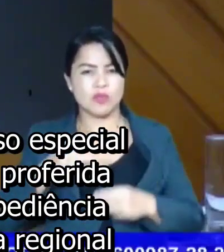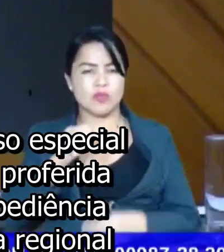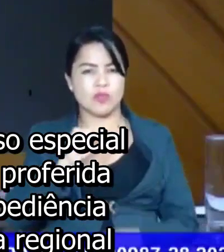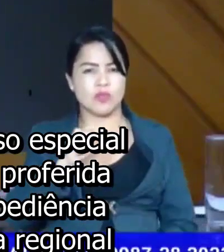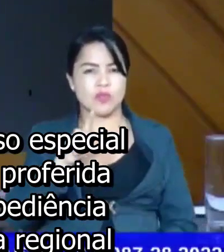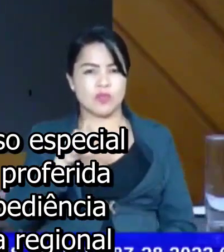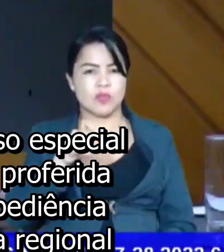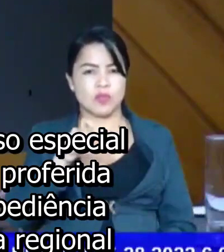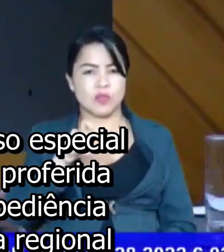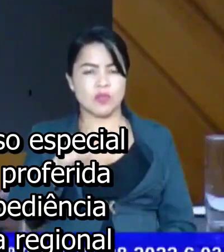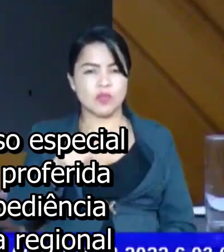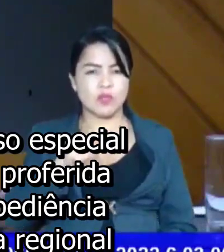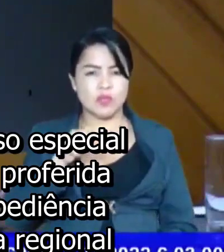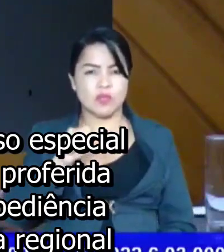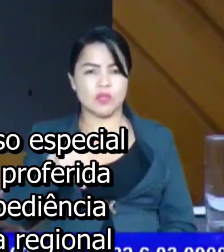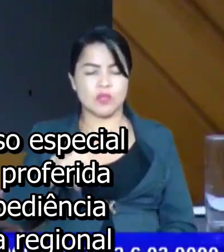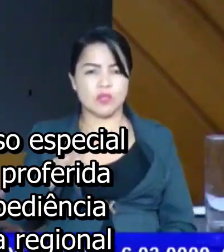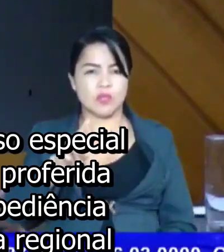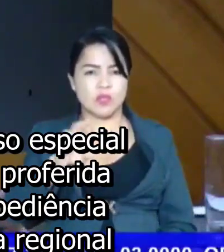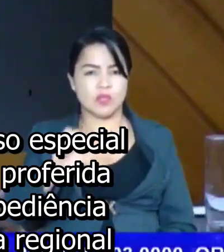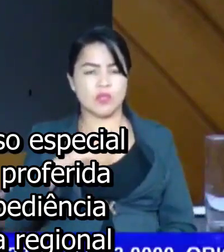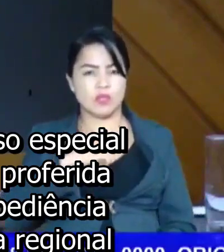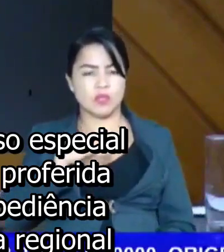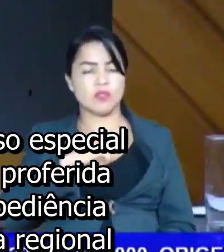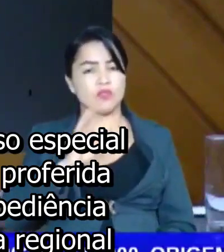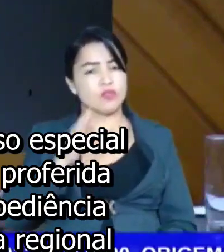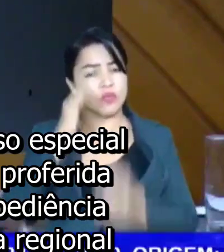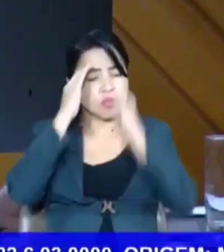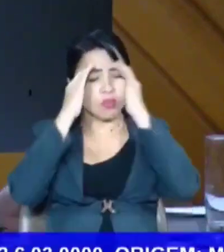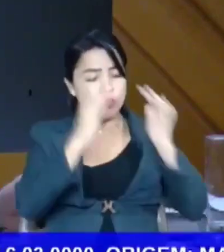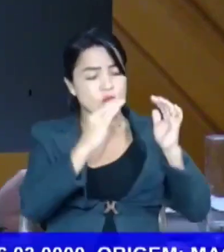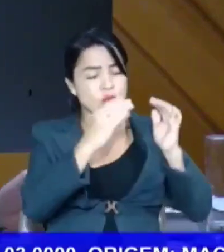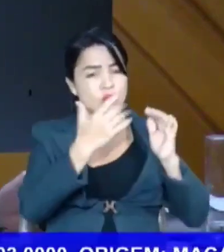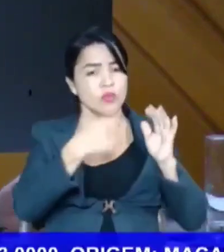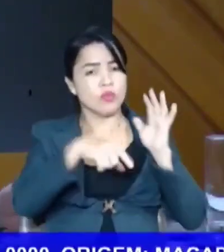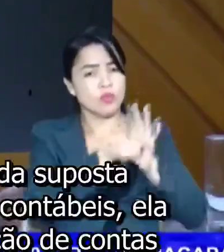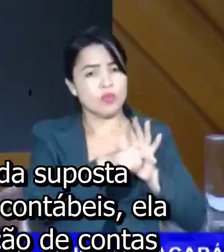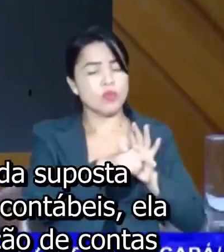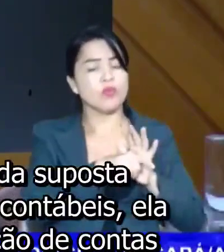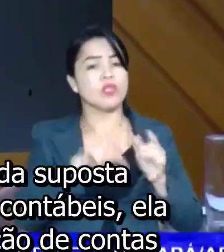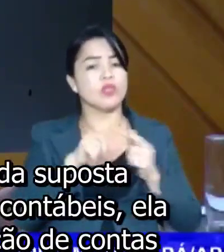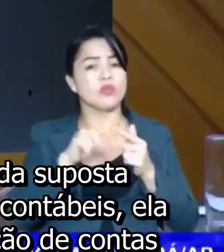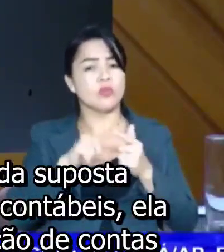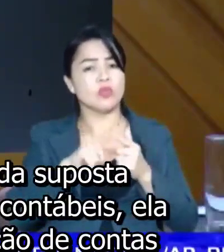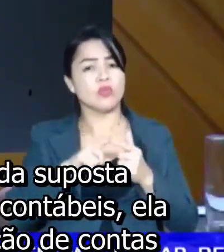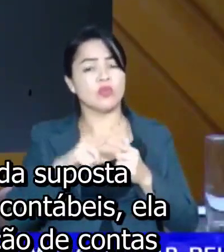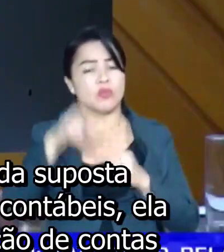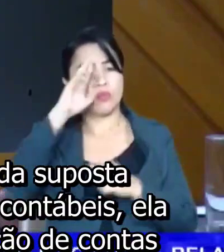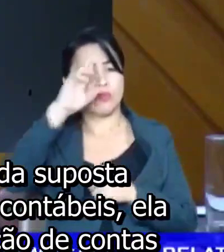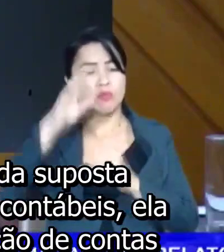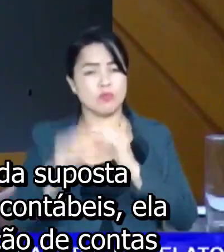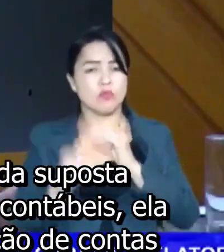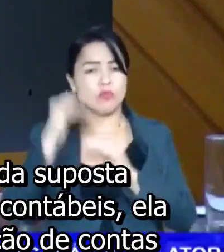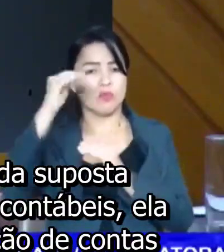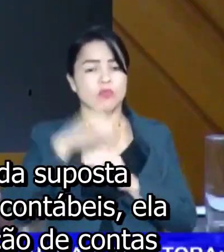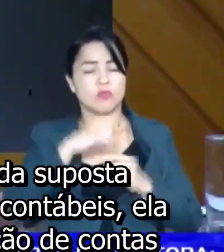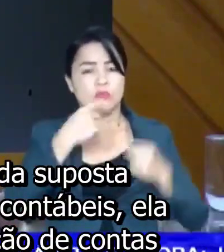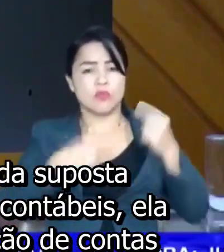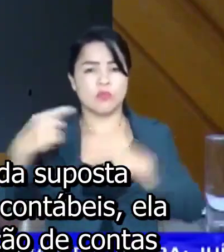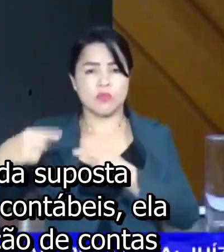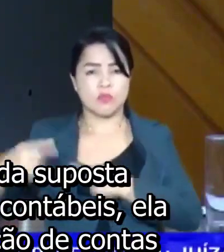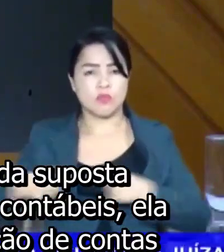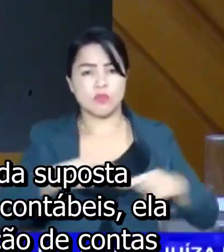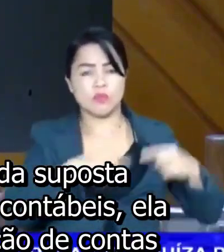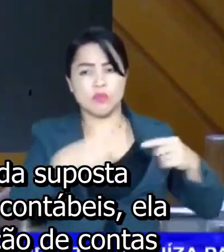Então, em obediência a esses precedentes que já foram estabelecidos pela Regional e pela Corte Superior, eu entendo que o debate acerca